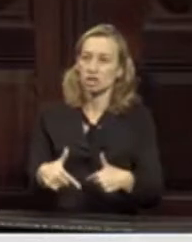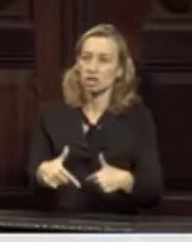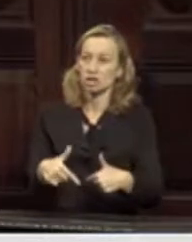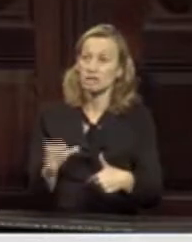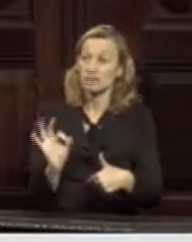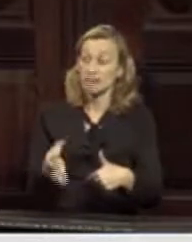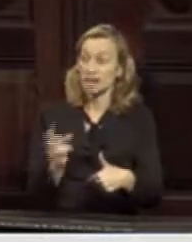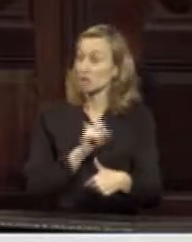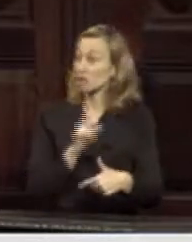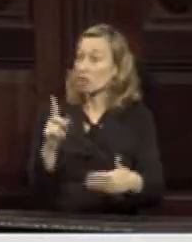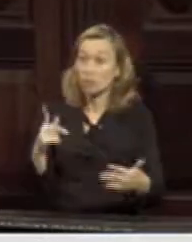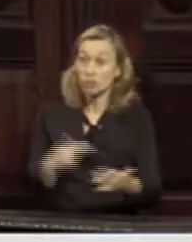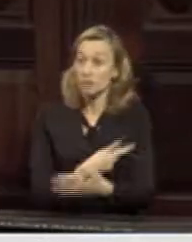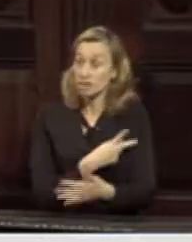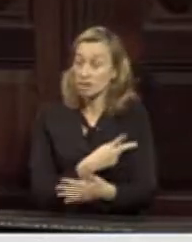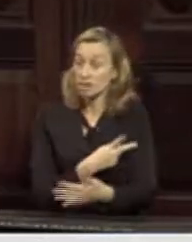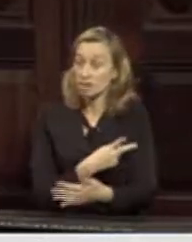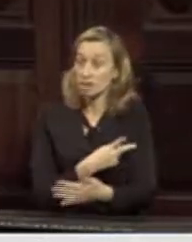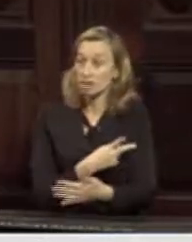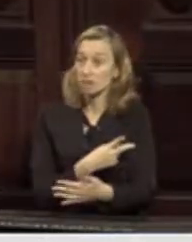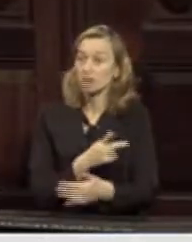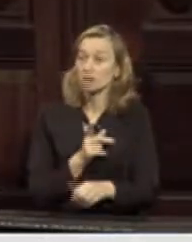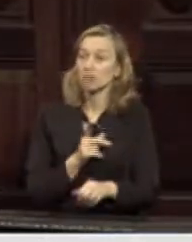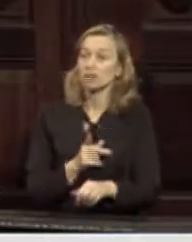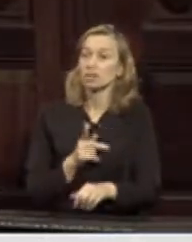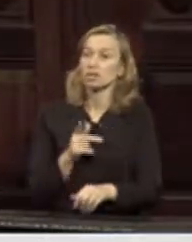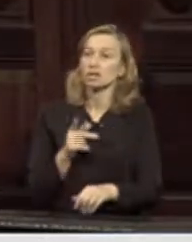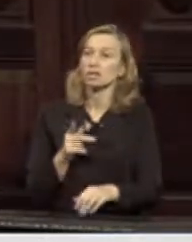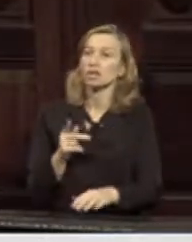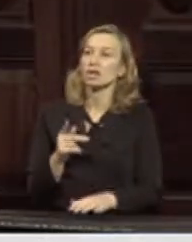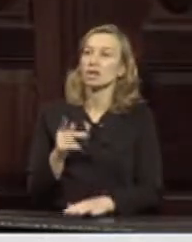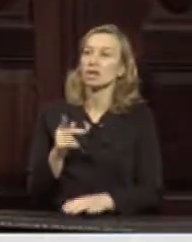consumado, em relação à privatização da SEDAE,